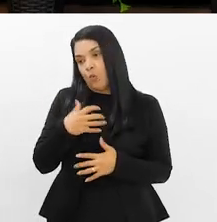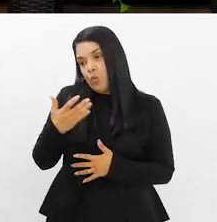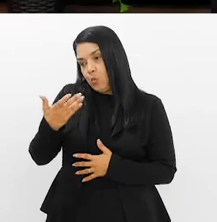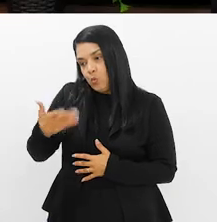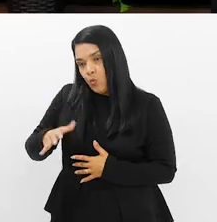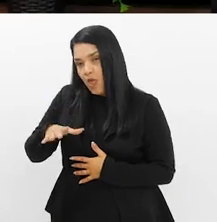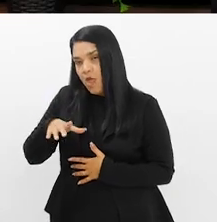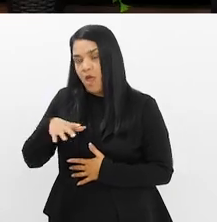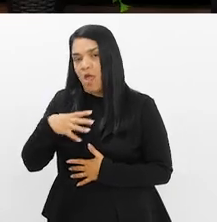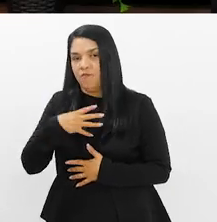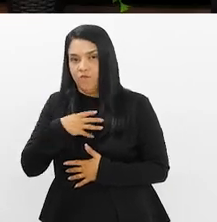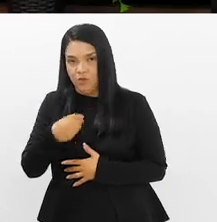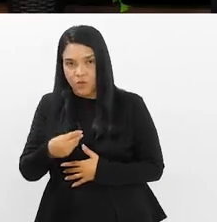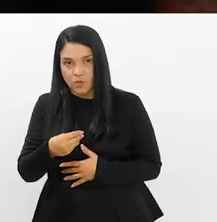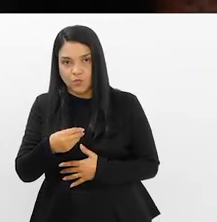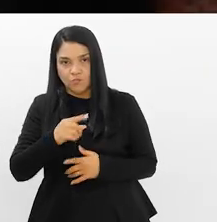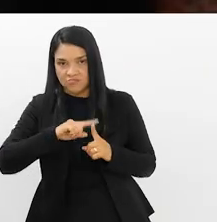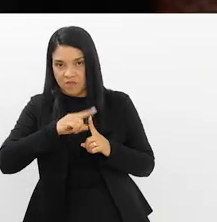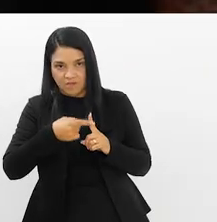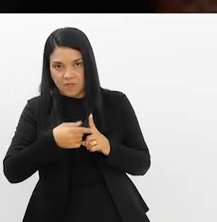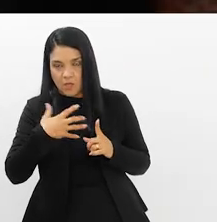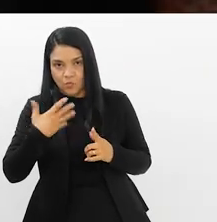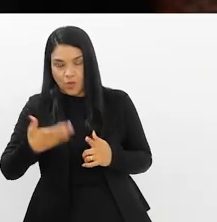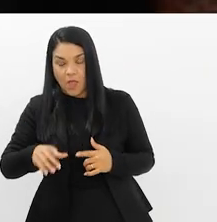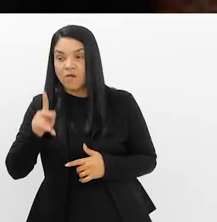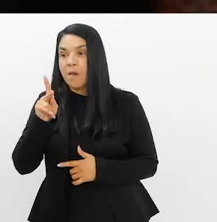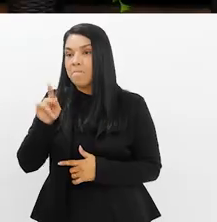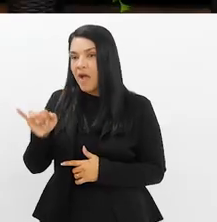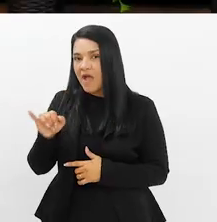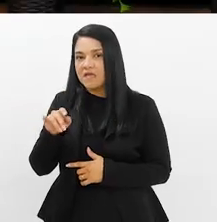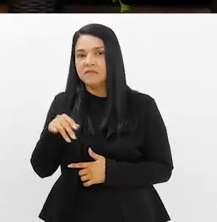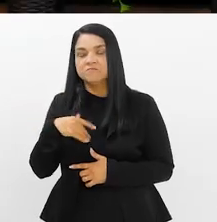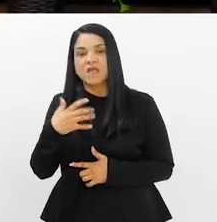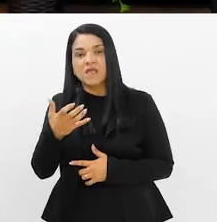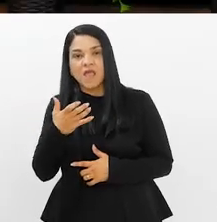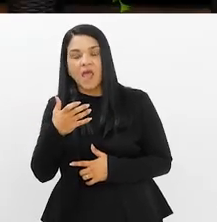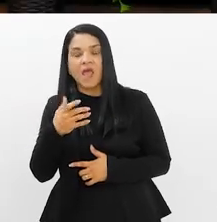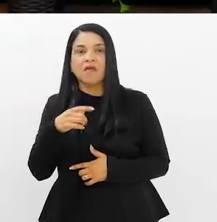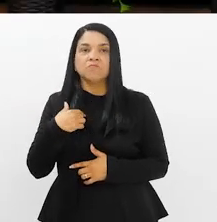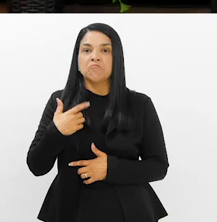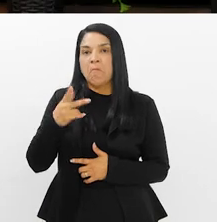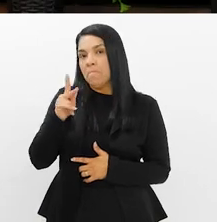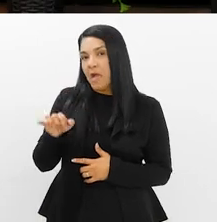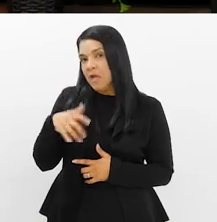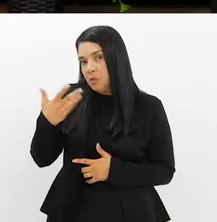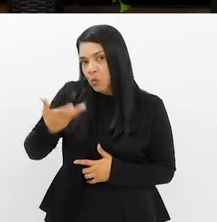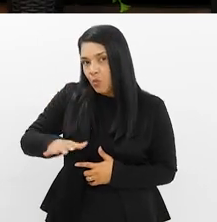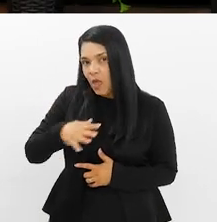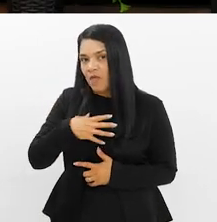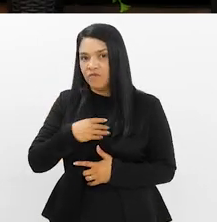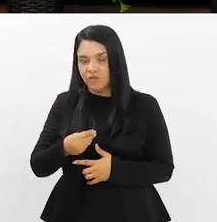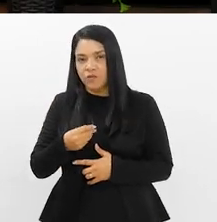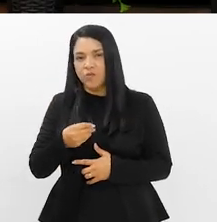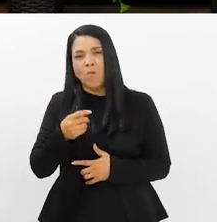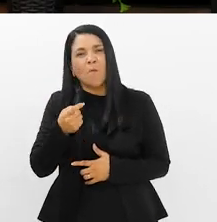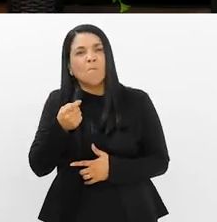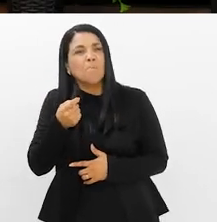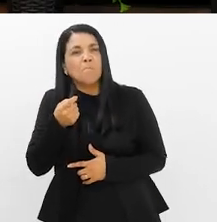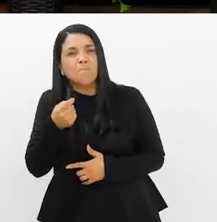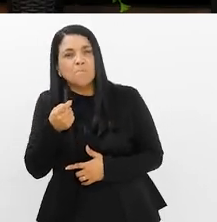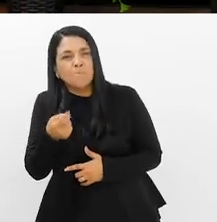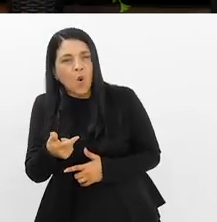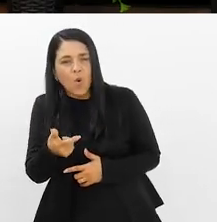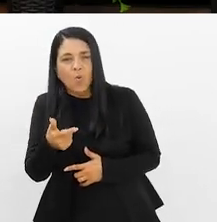não chega quando nós atendemos homens. Quero ser pai ou não ser pai. Pouquíssimos homens eu ouvi que desejariam ser